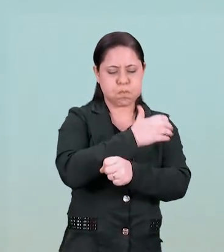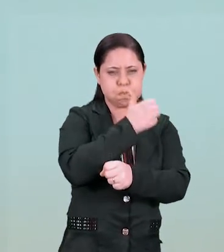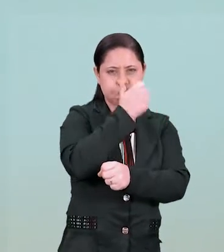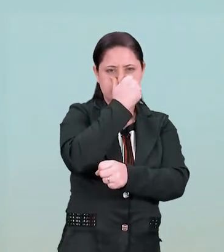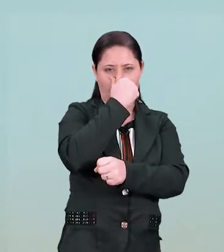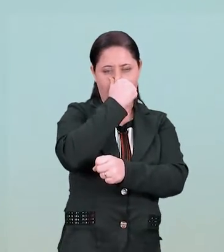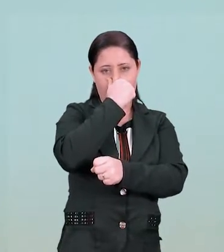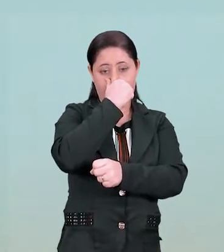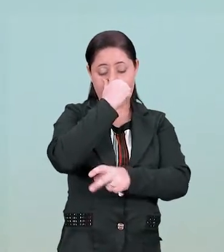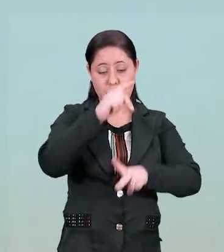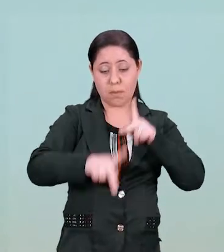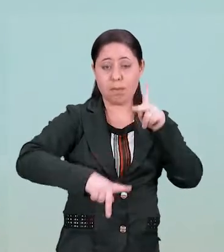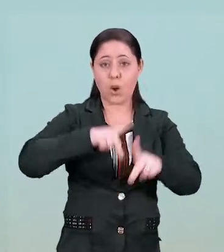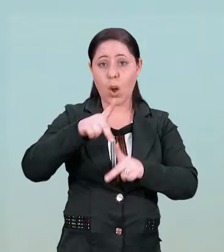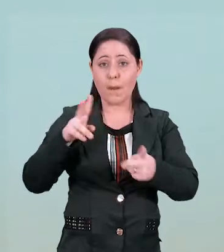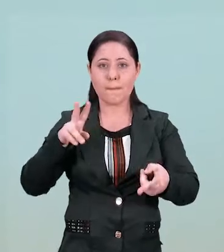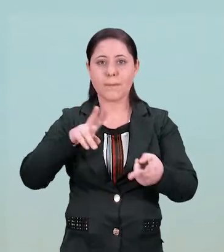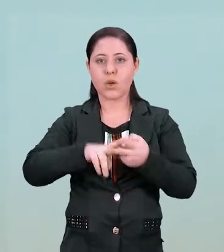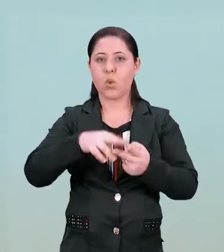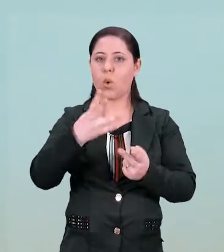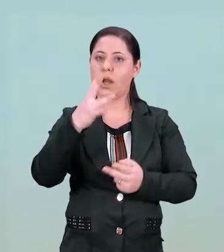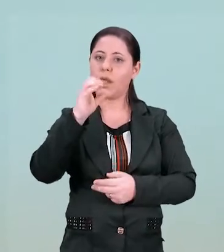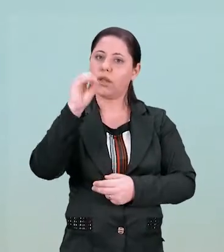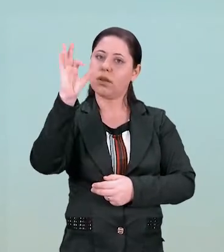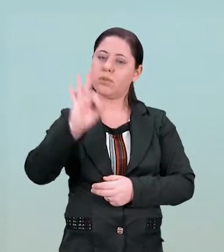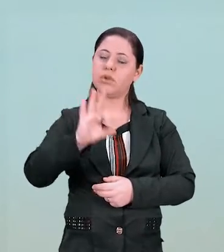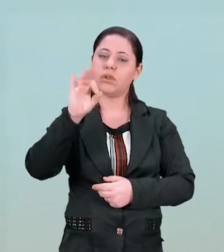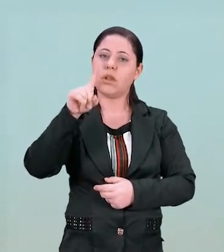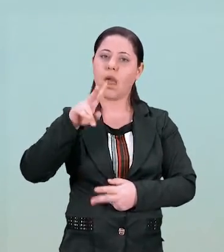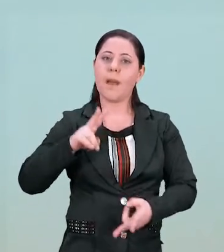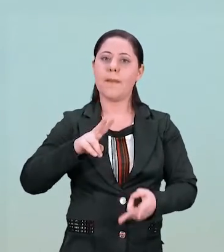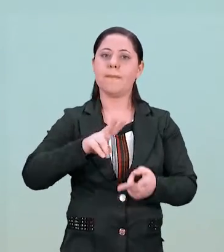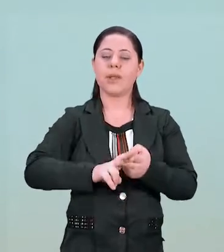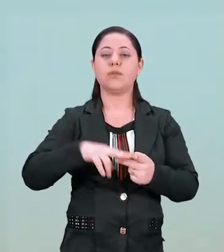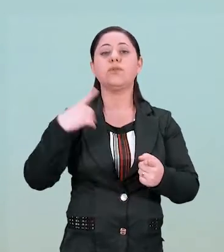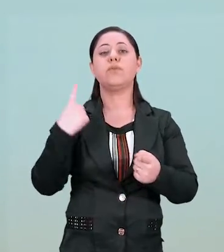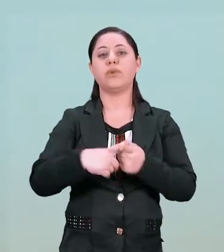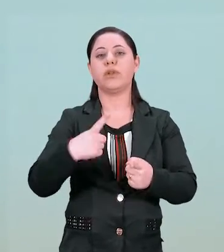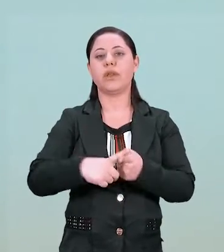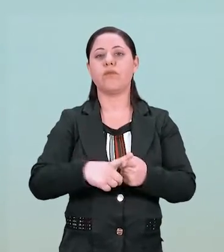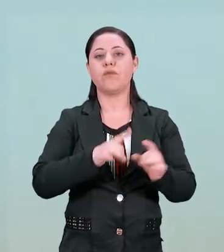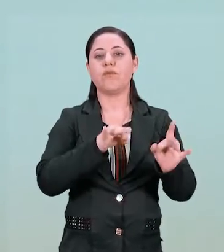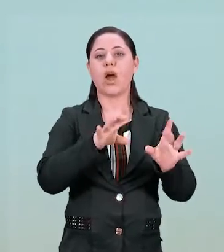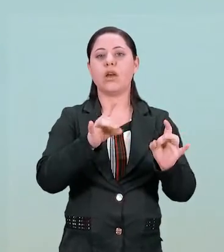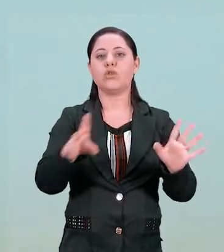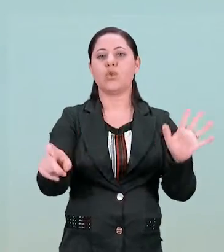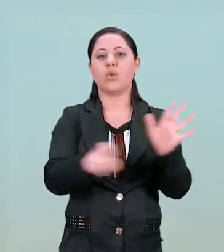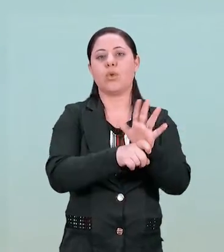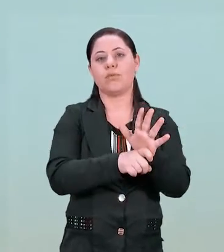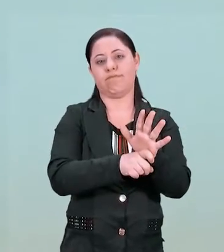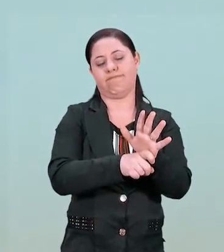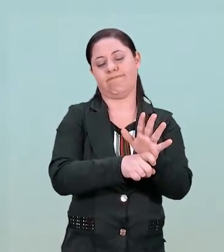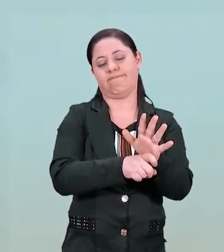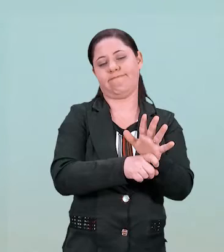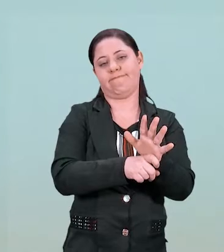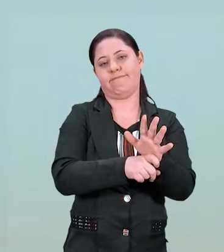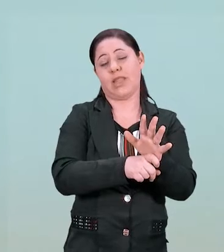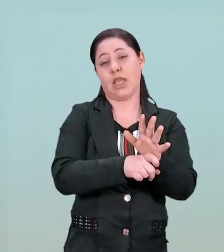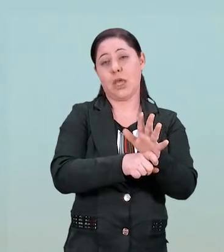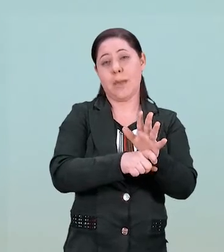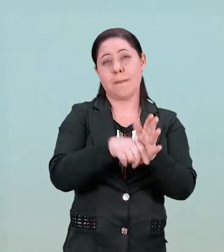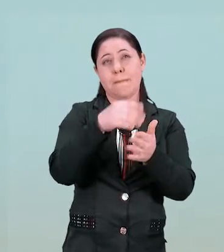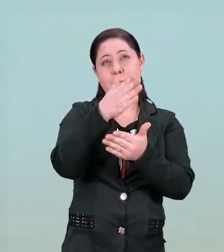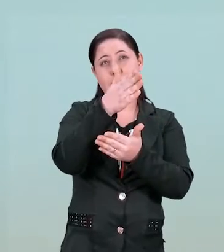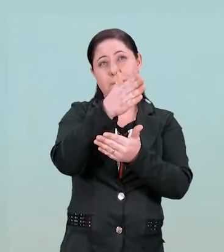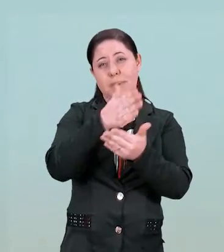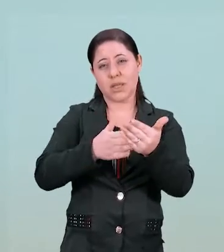carcerária, 40% são de presos oriundos do tráfico de drogas. E mais da metade desses presos são de